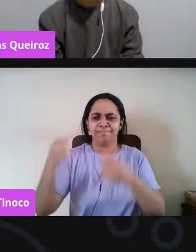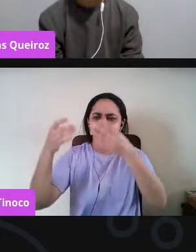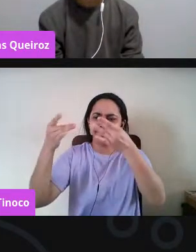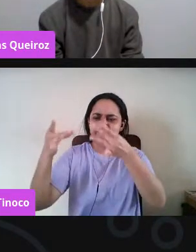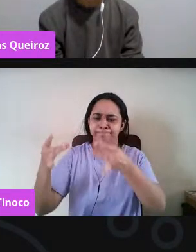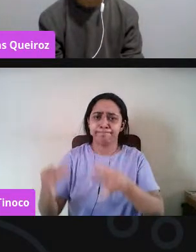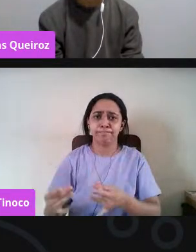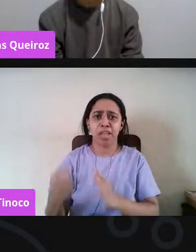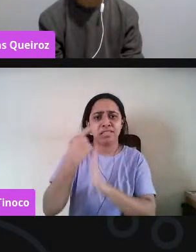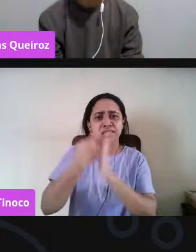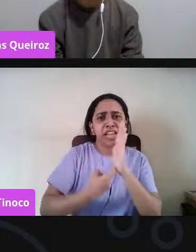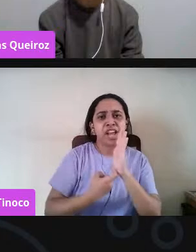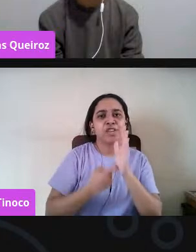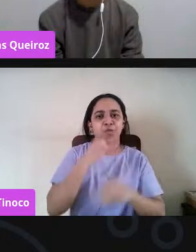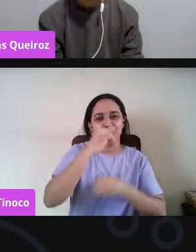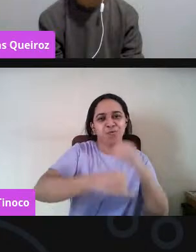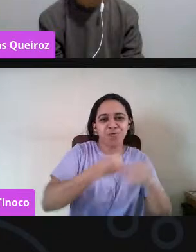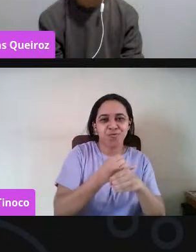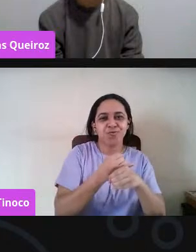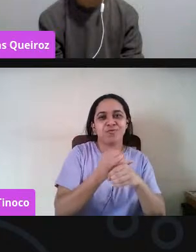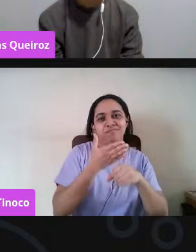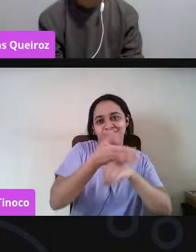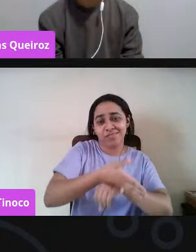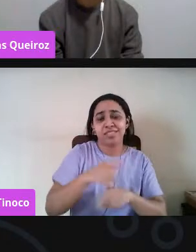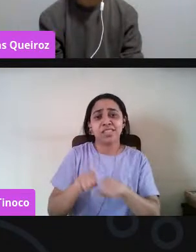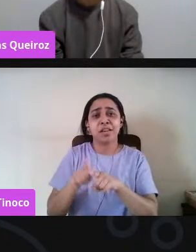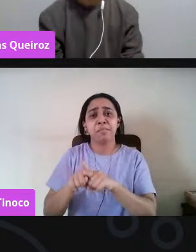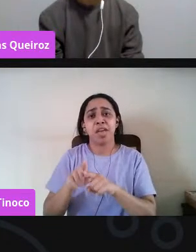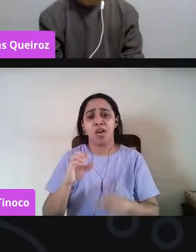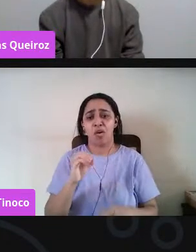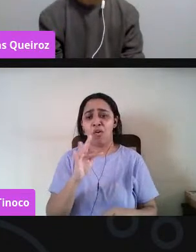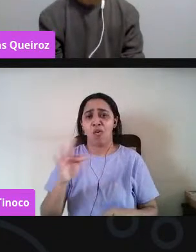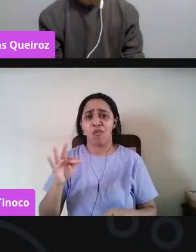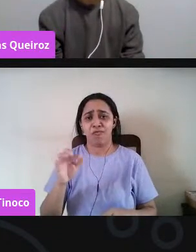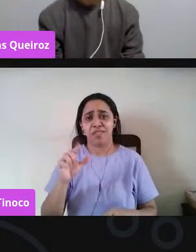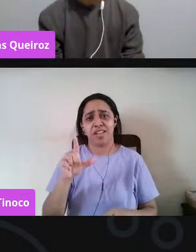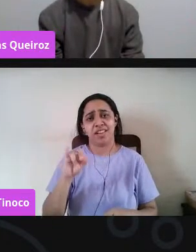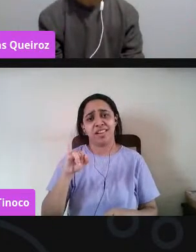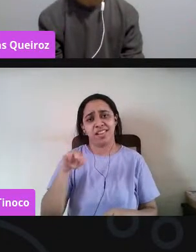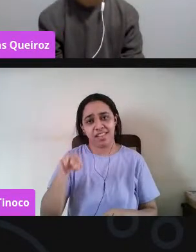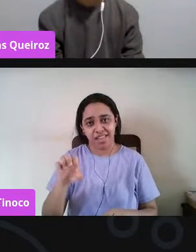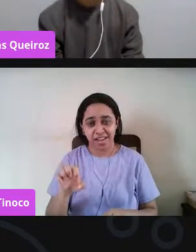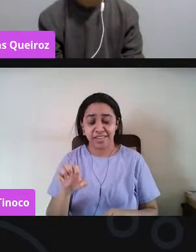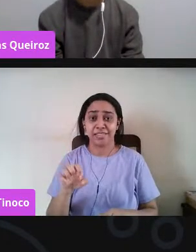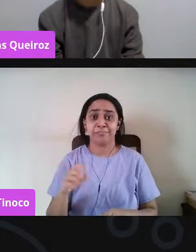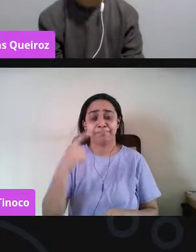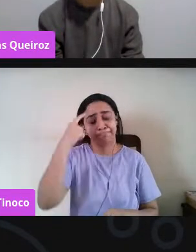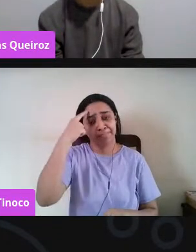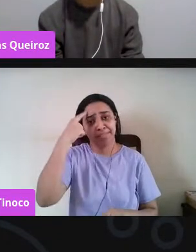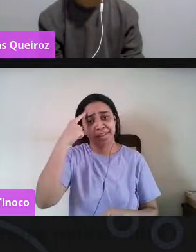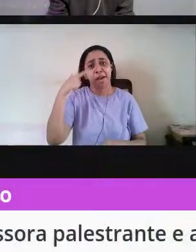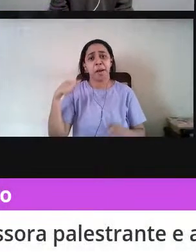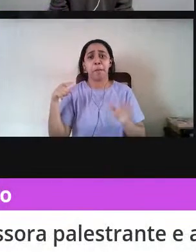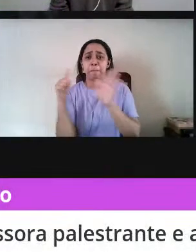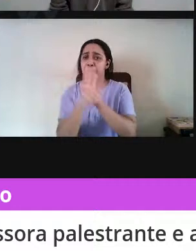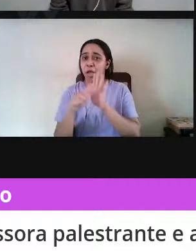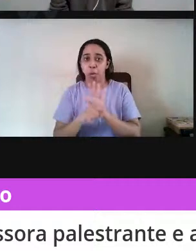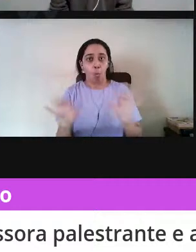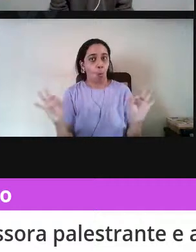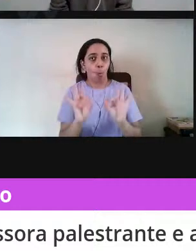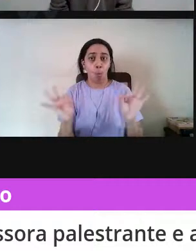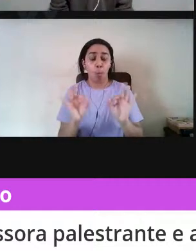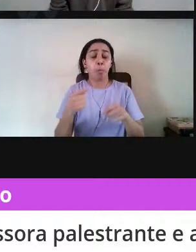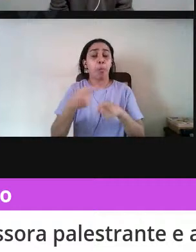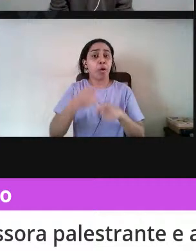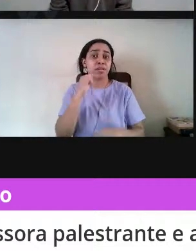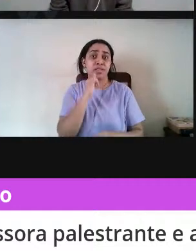do texto offline, faz a gente refletir muito, e a professora Mariana disse que as perguntas não se tiveram, porque ela deu